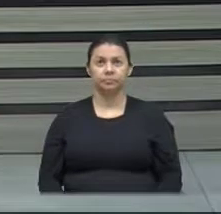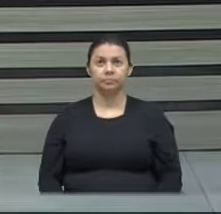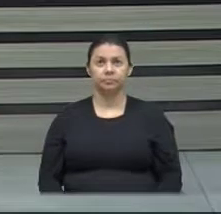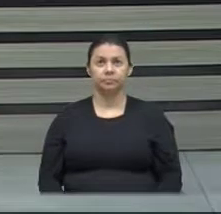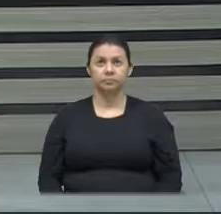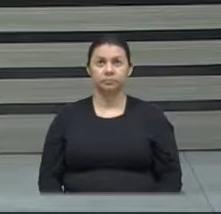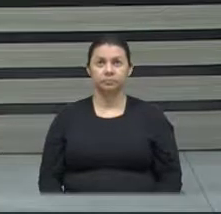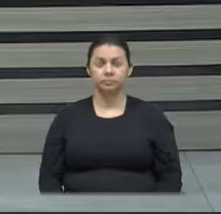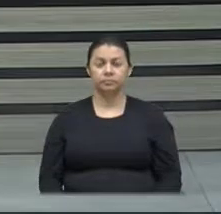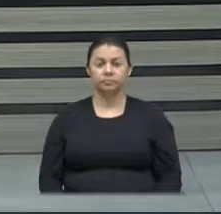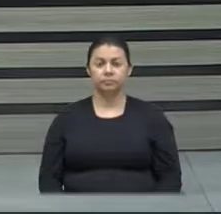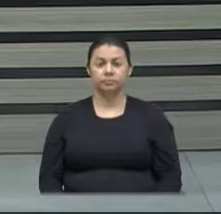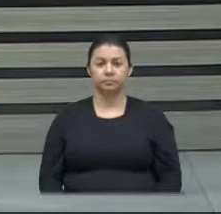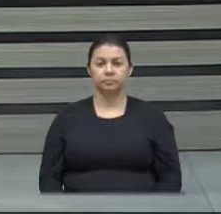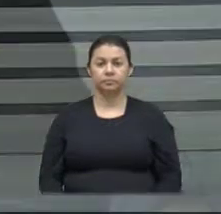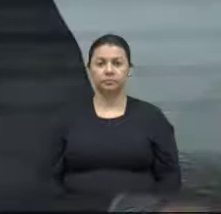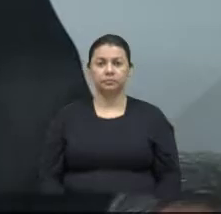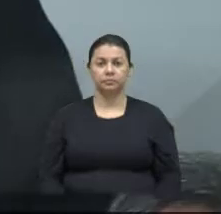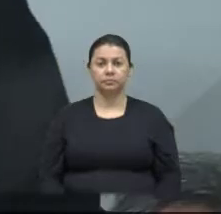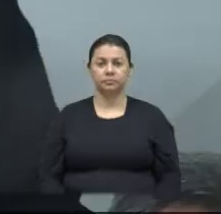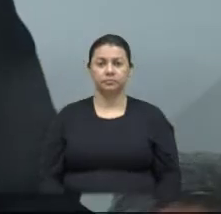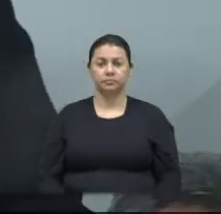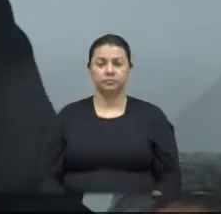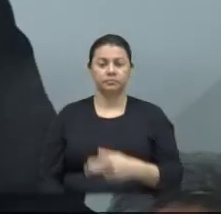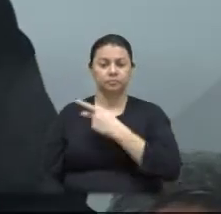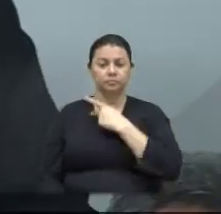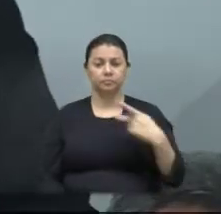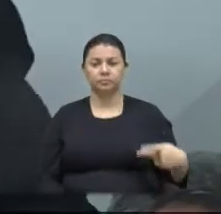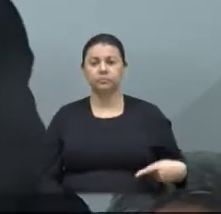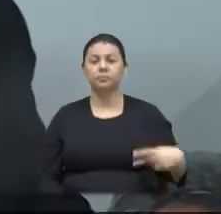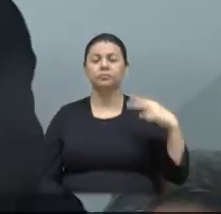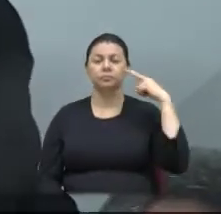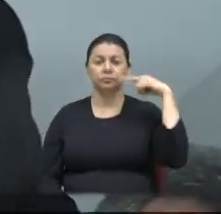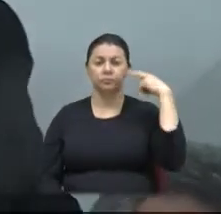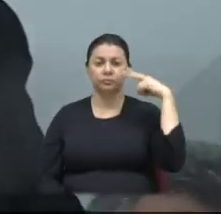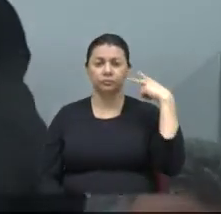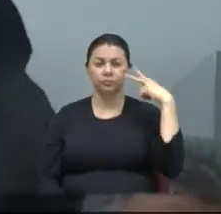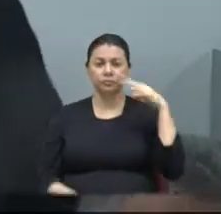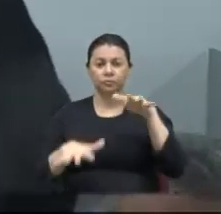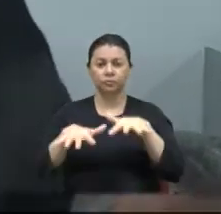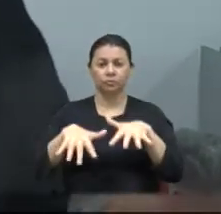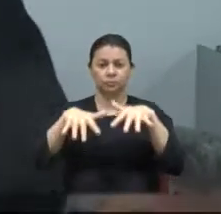parabéns vereador a constância em homenagem porque